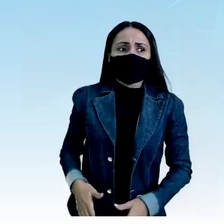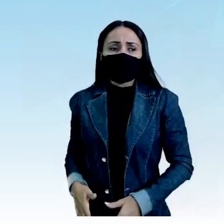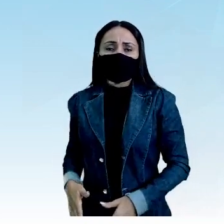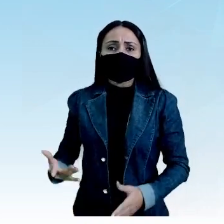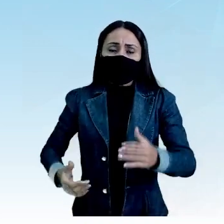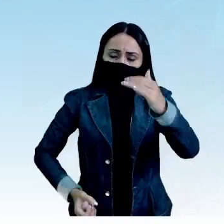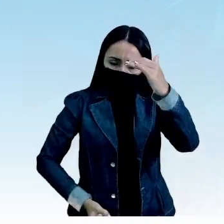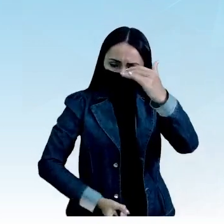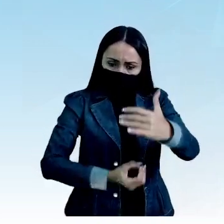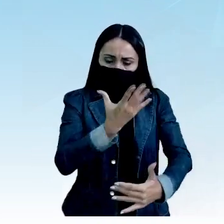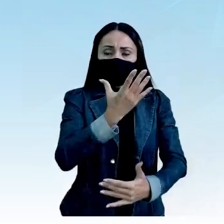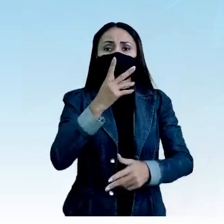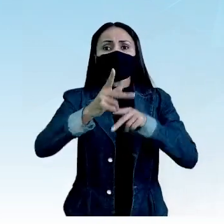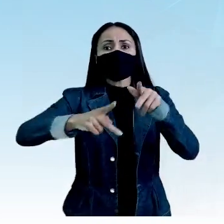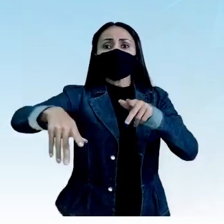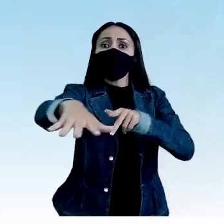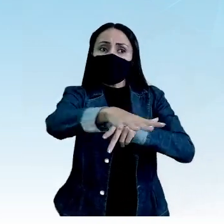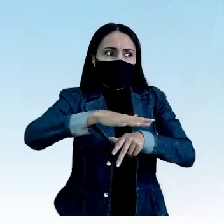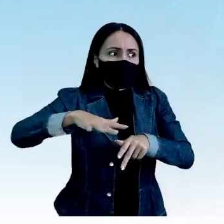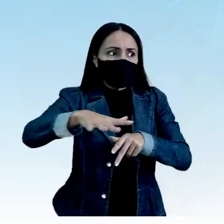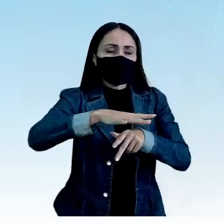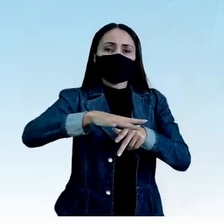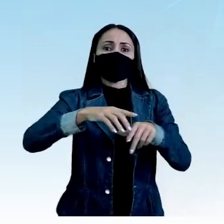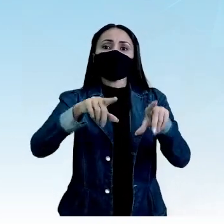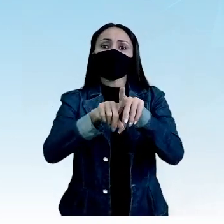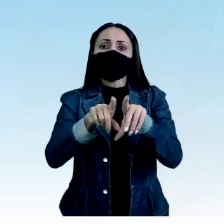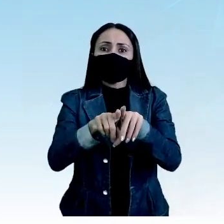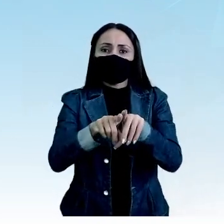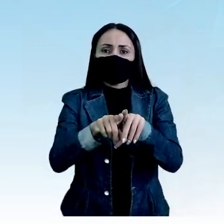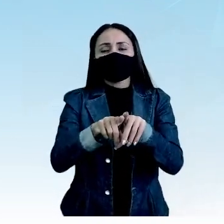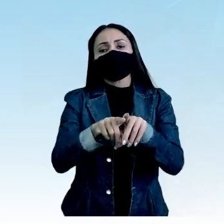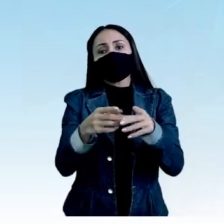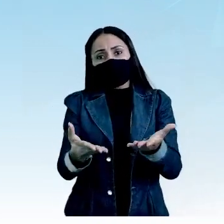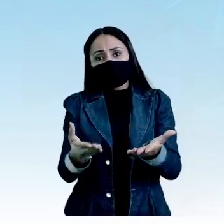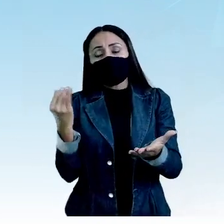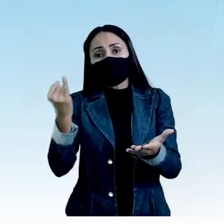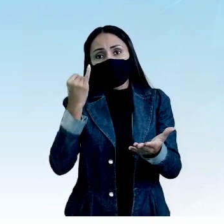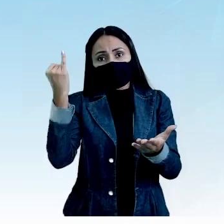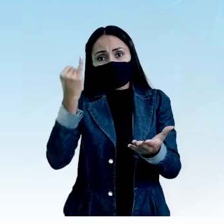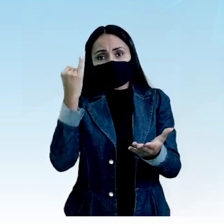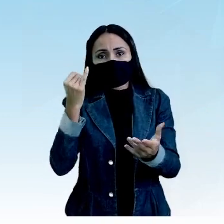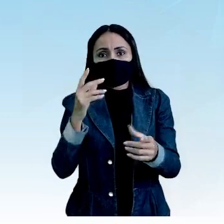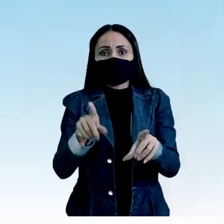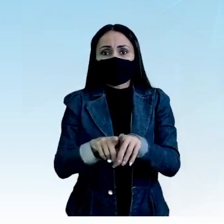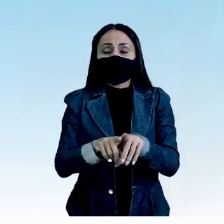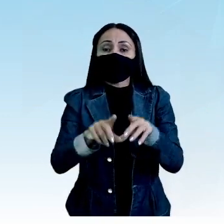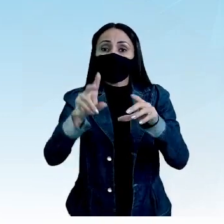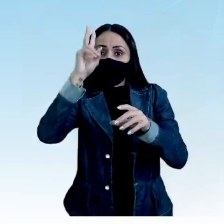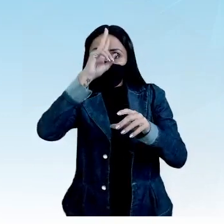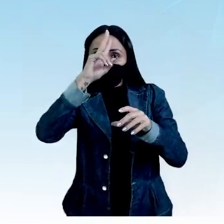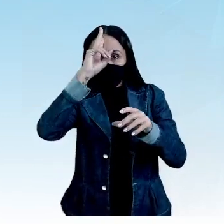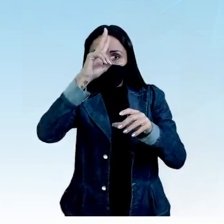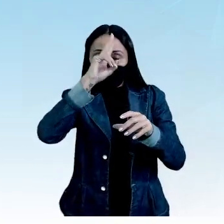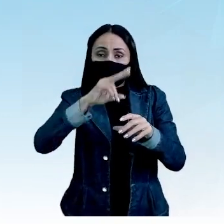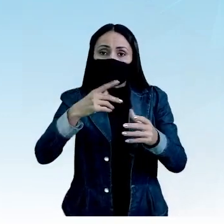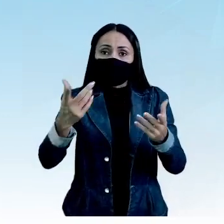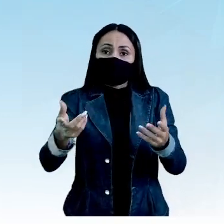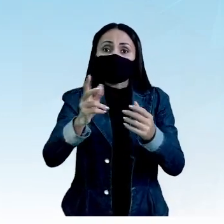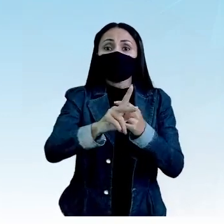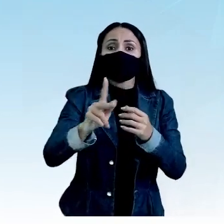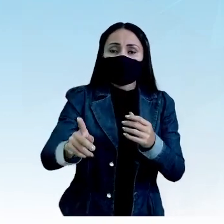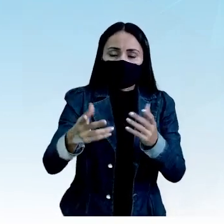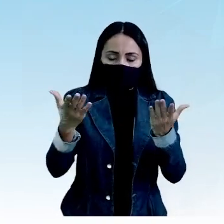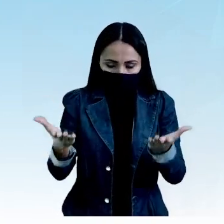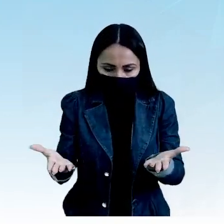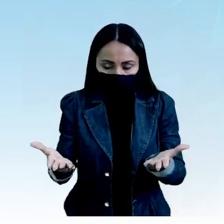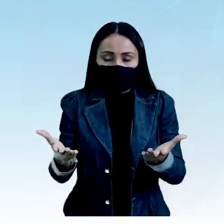do povo, né? Não nasce da elite, ele nasce do povão. E o interessante, mais uma vez, só para aumentar o que o senhor está dizendo, professor, porque é o seguinte,